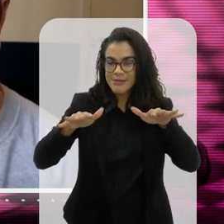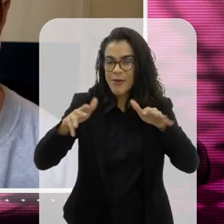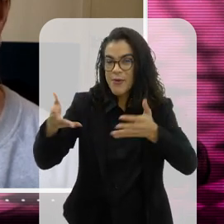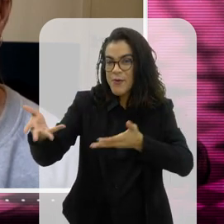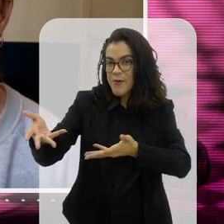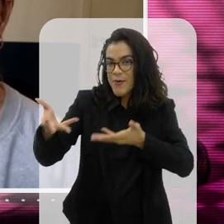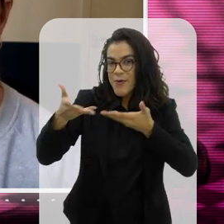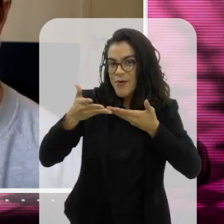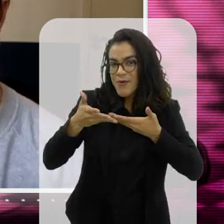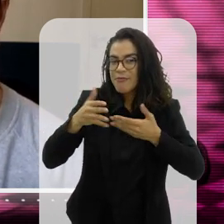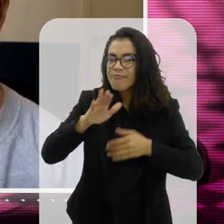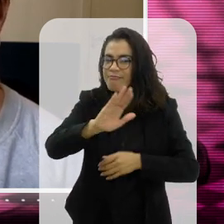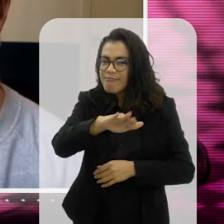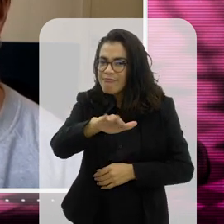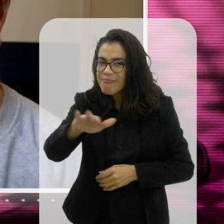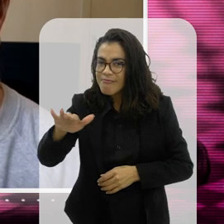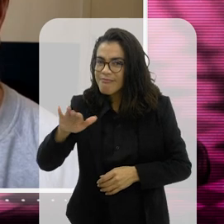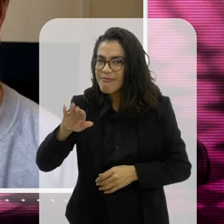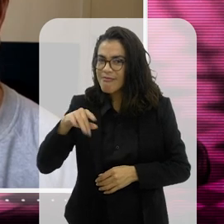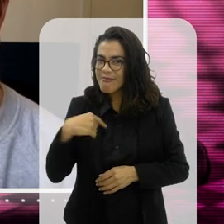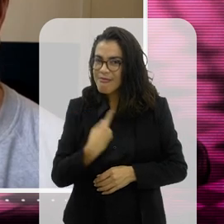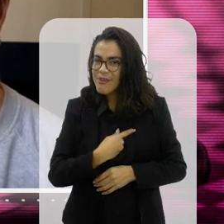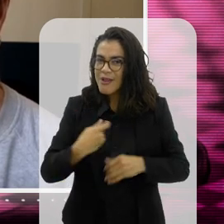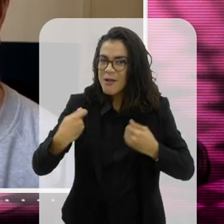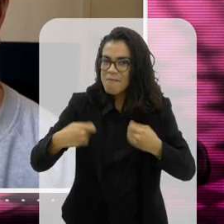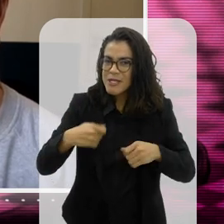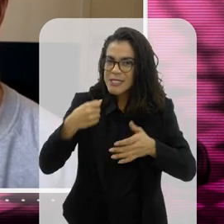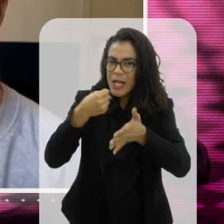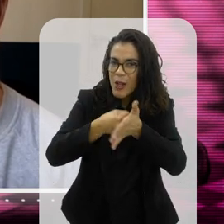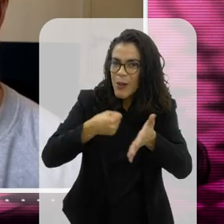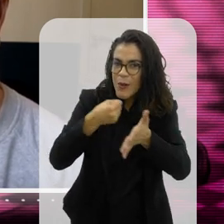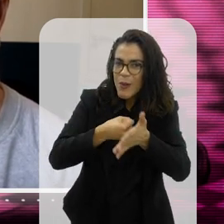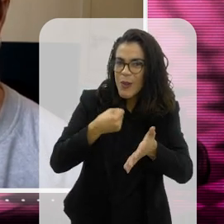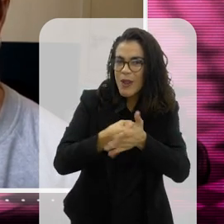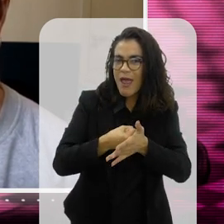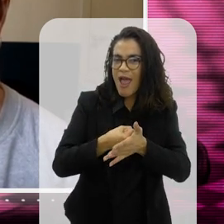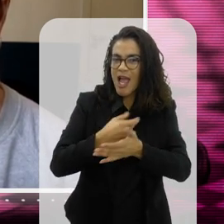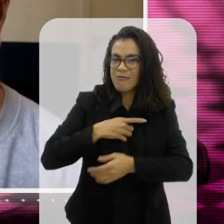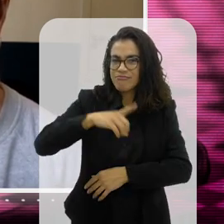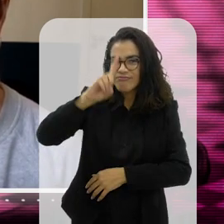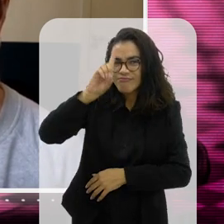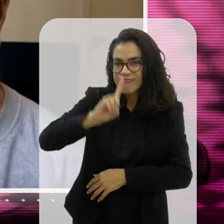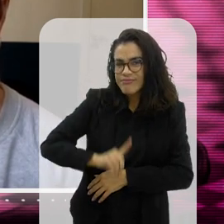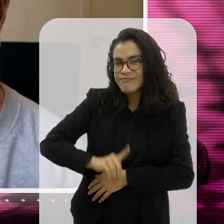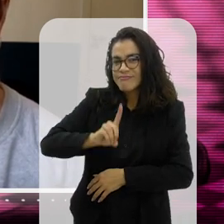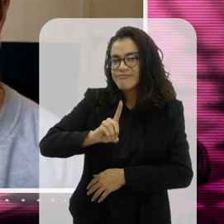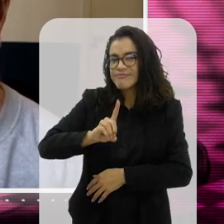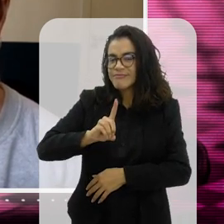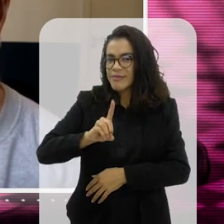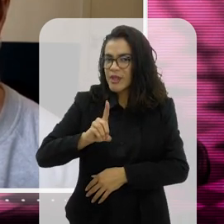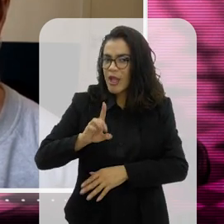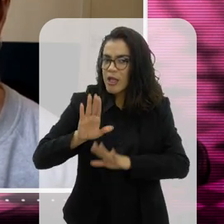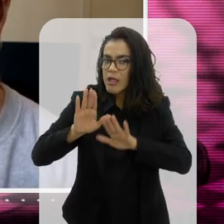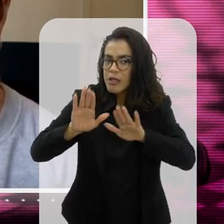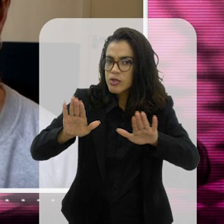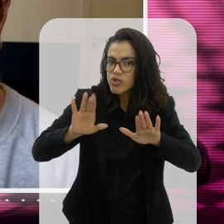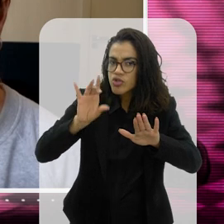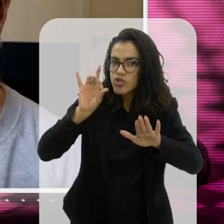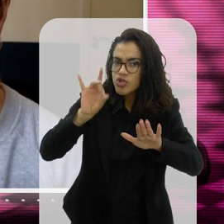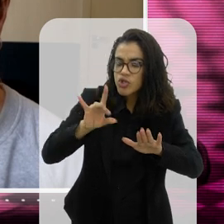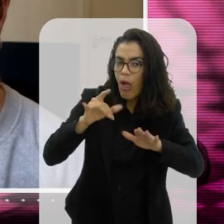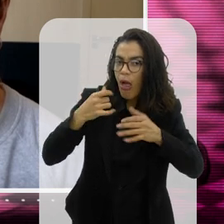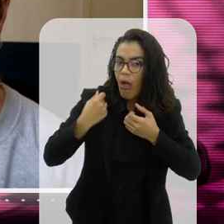esse convite ao encontro de, ei, a gente tem que lutar pelos nossos direitos e a gente não pode